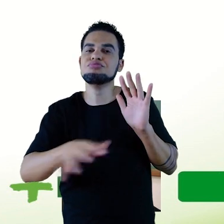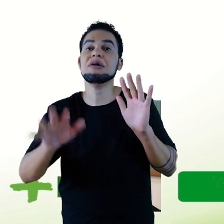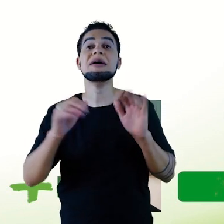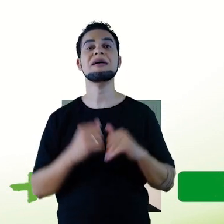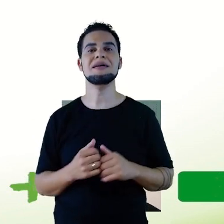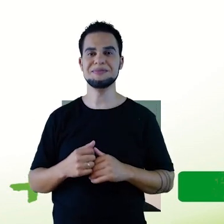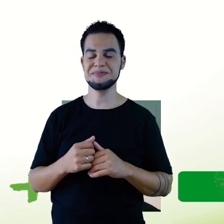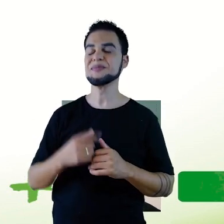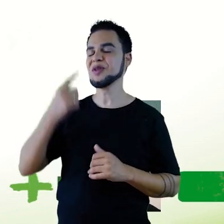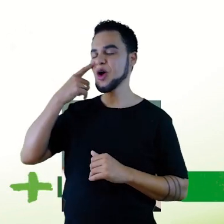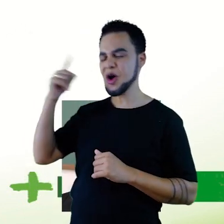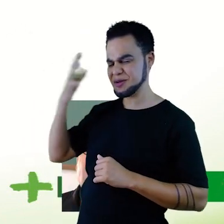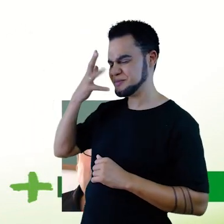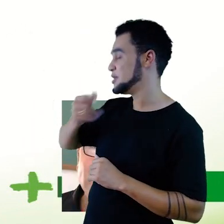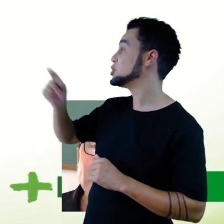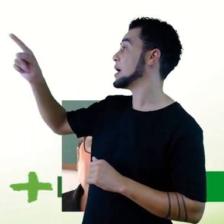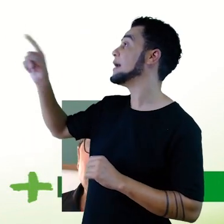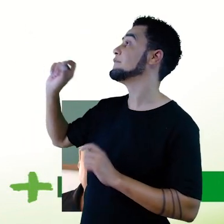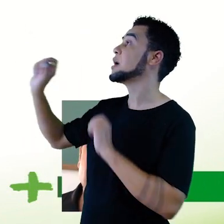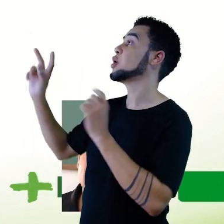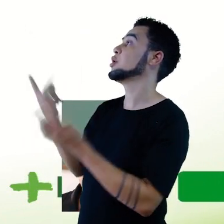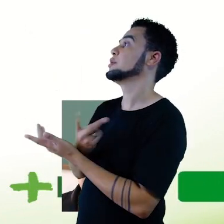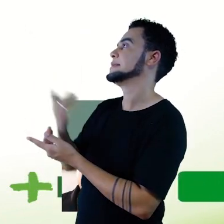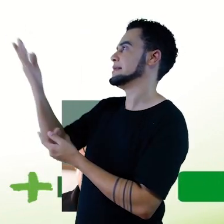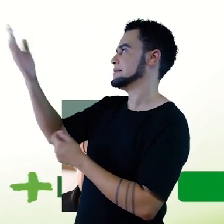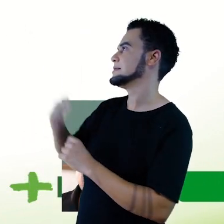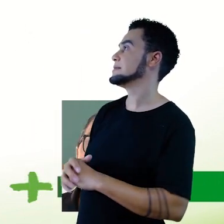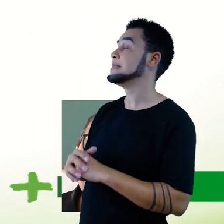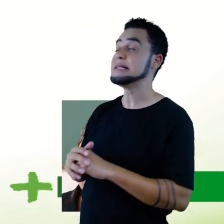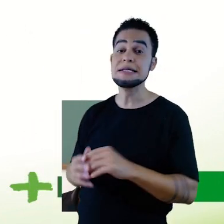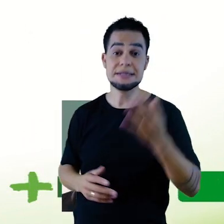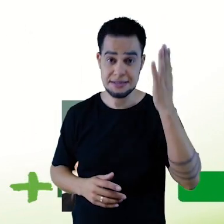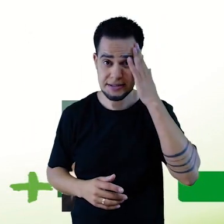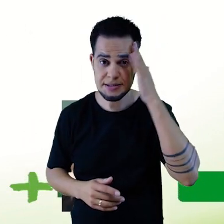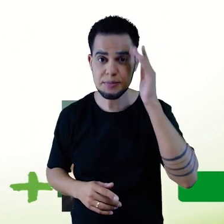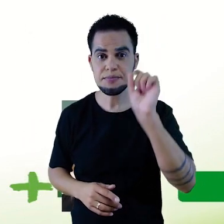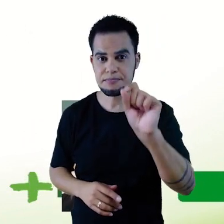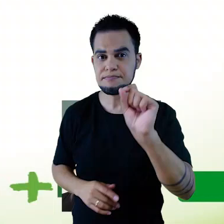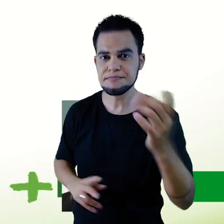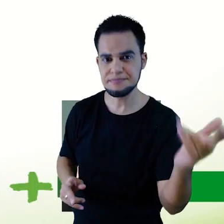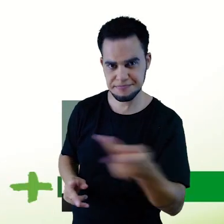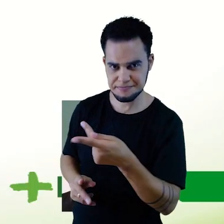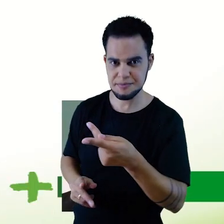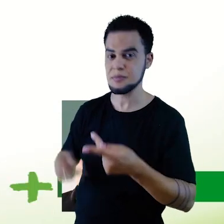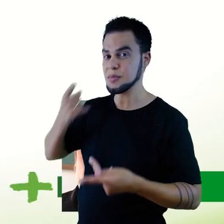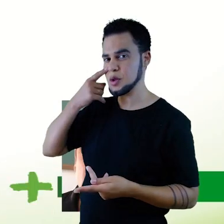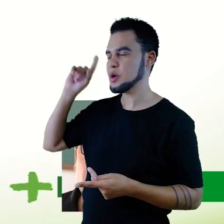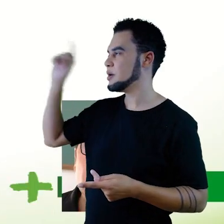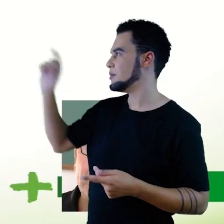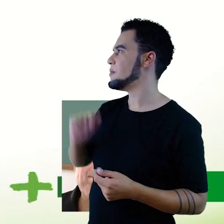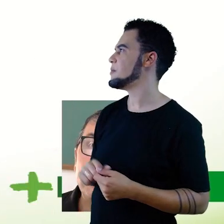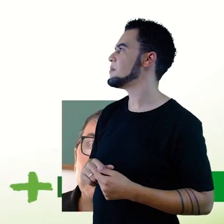Aqui o gineceu, que bonito. Então, o que acontece? Sabe aqui o que vai acontecer?